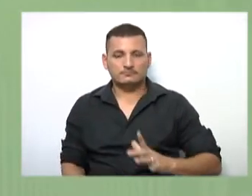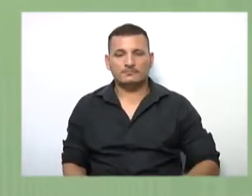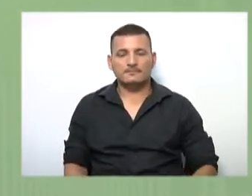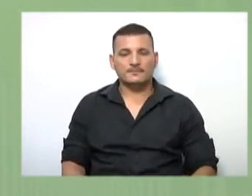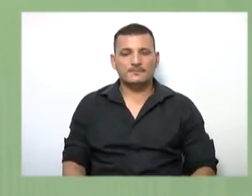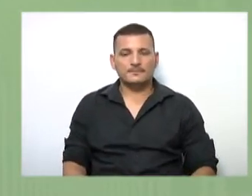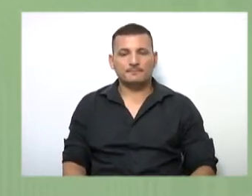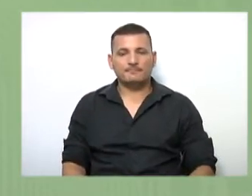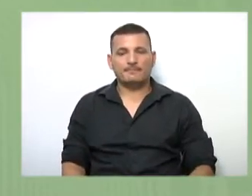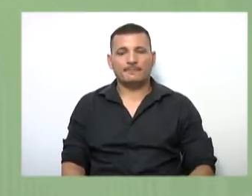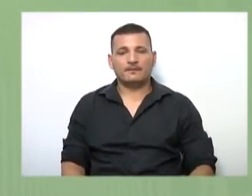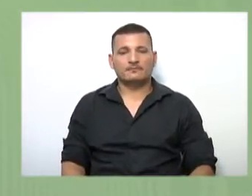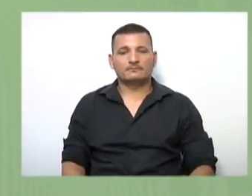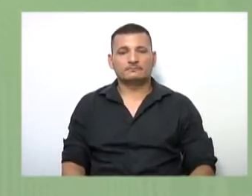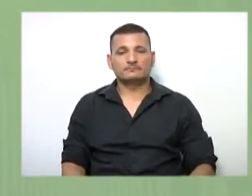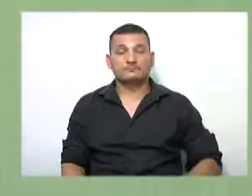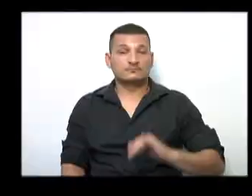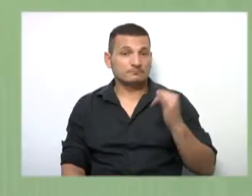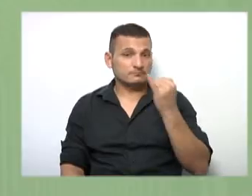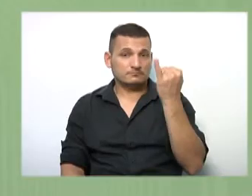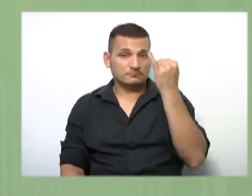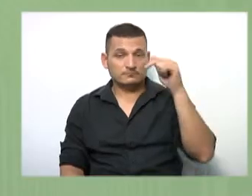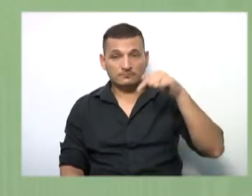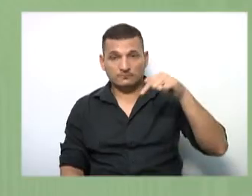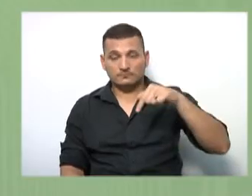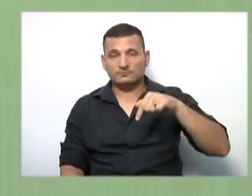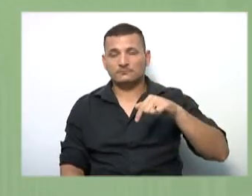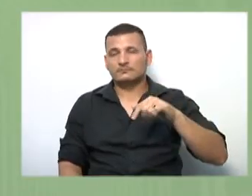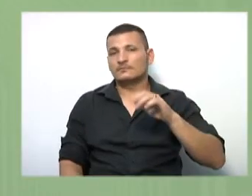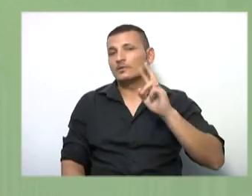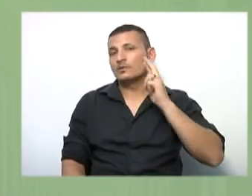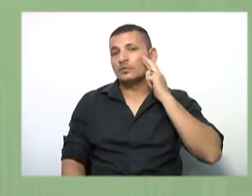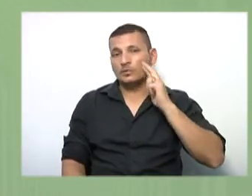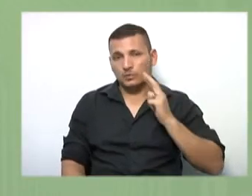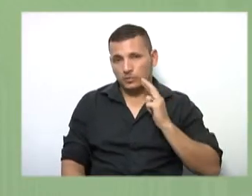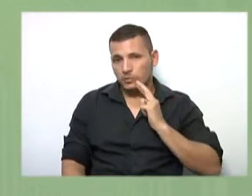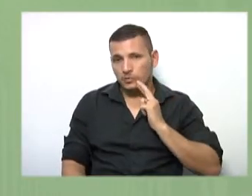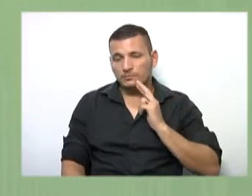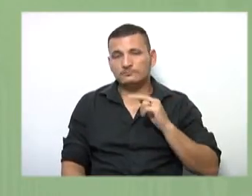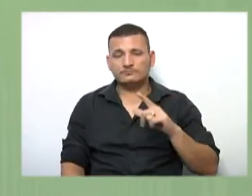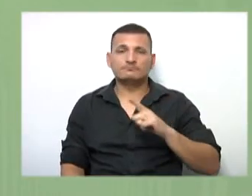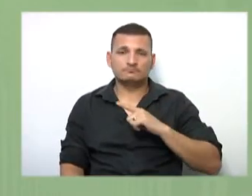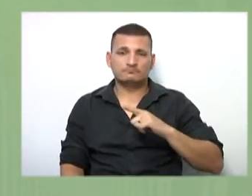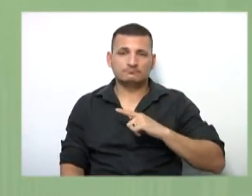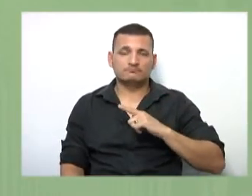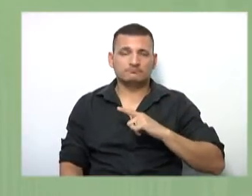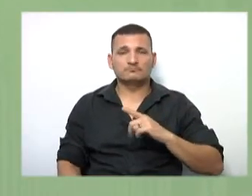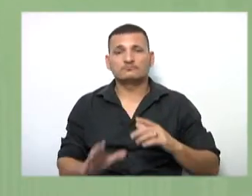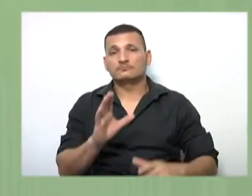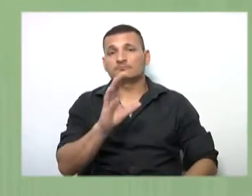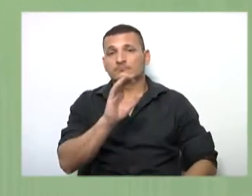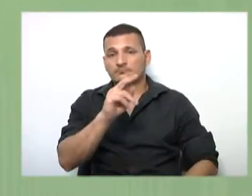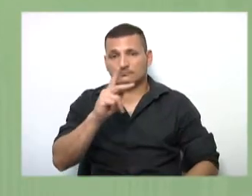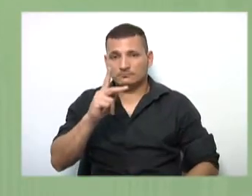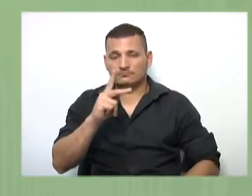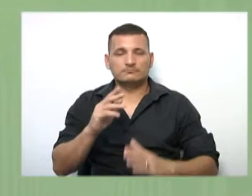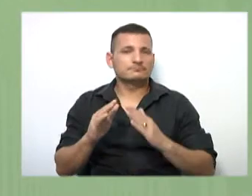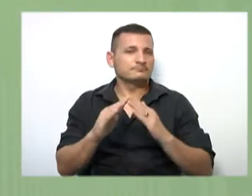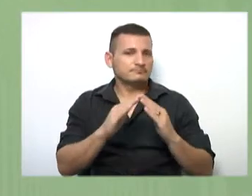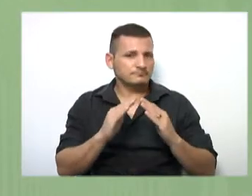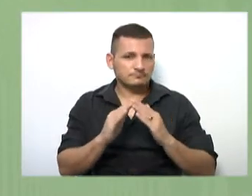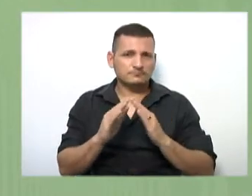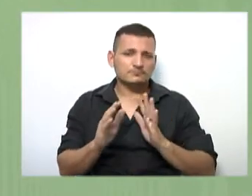É importante destacar que aqui no estado de Rondônia a gente tem o ramo habitacional acontecendo, não exatamente sempre na